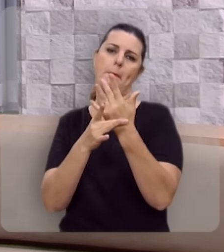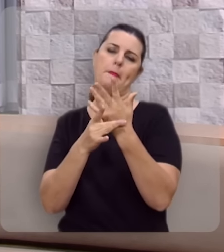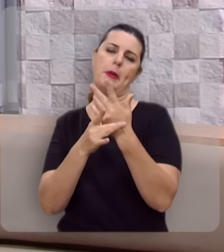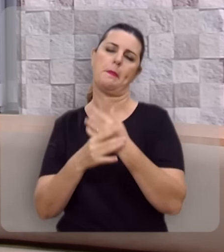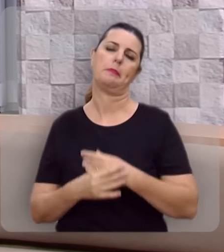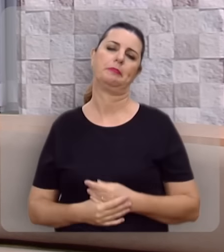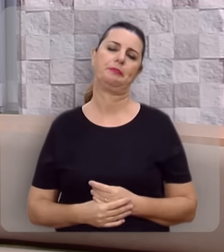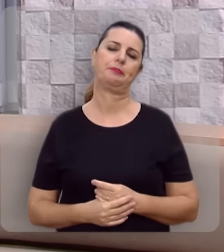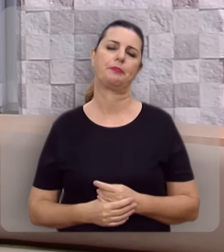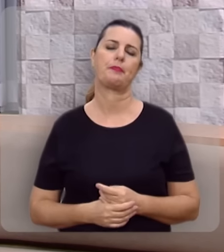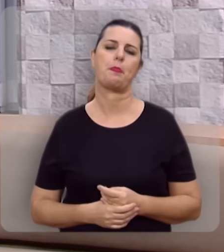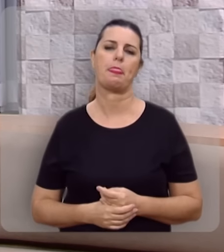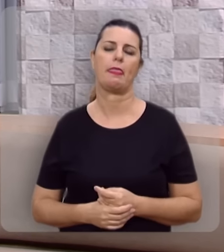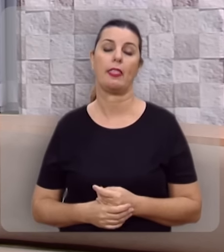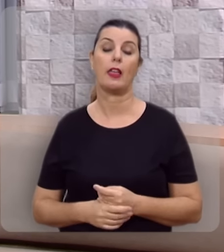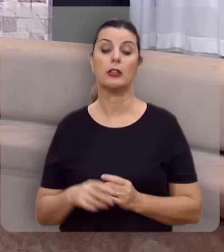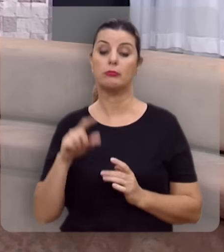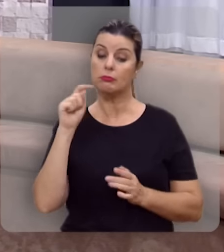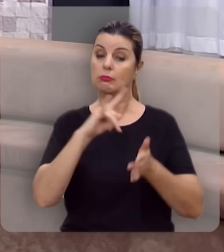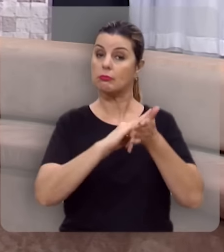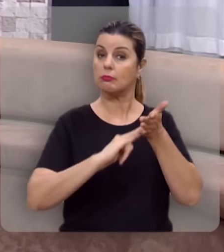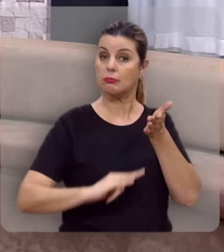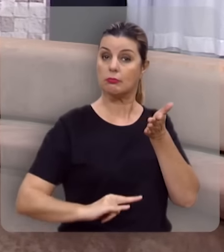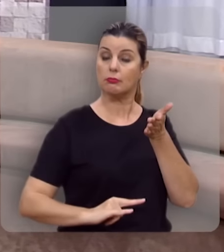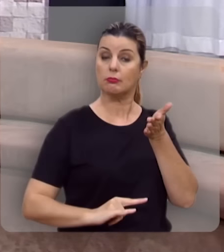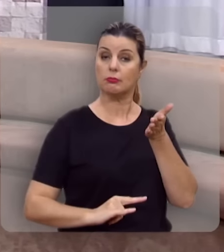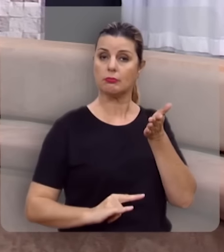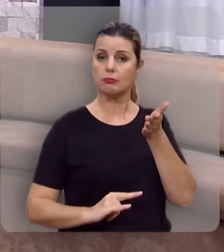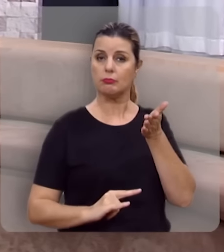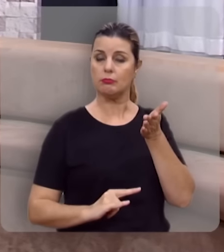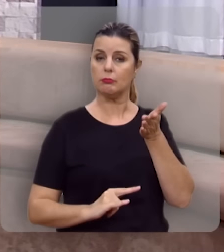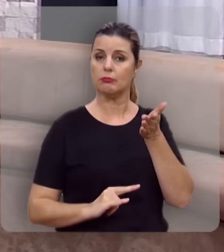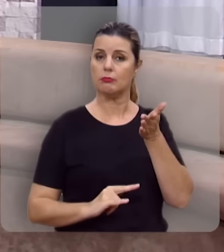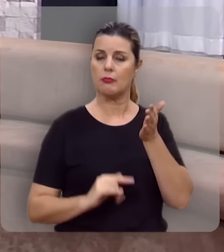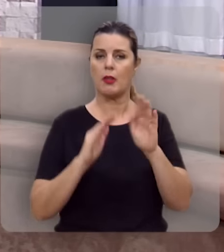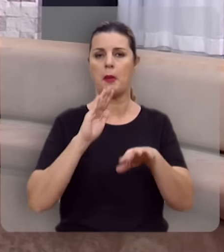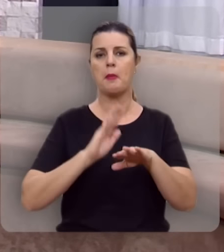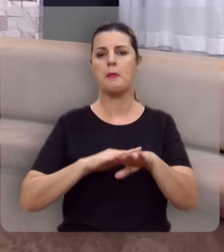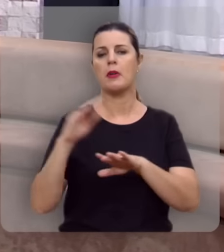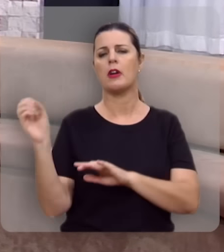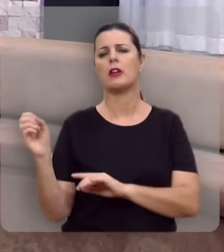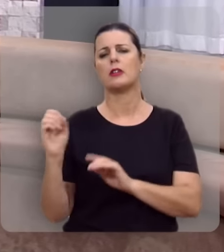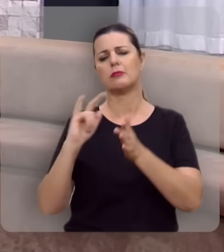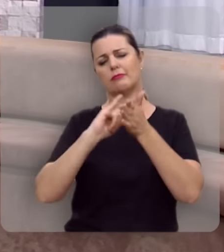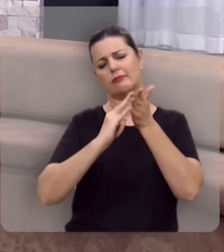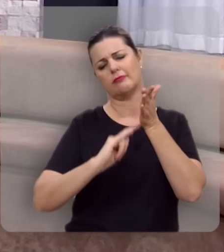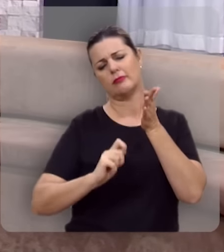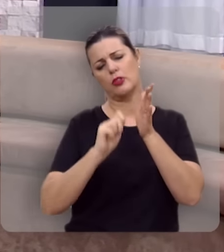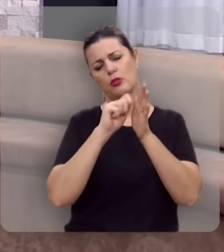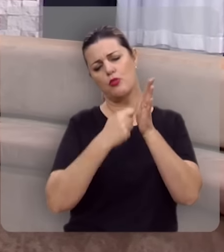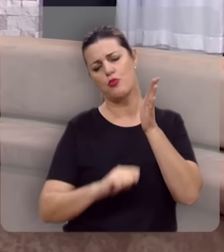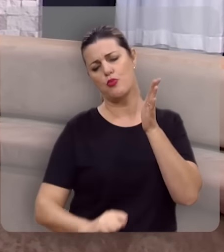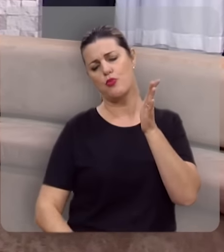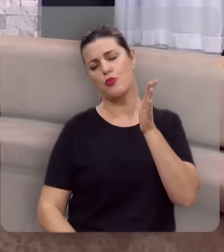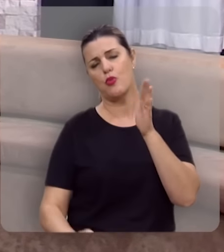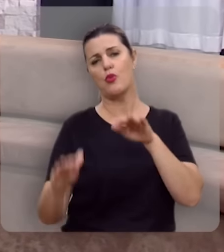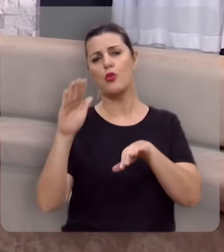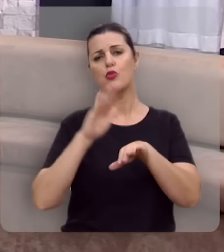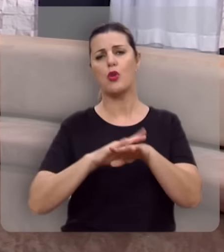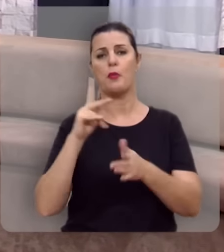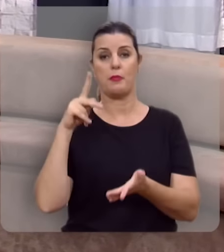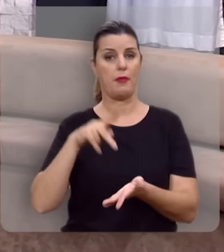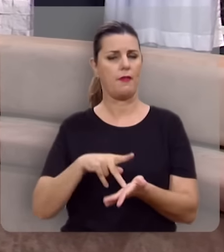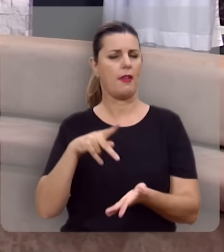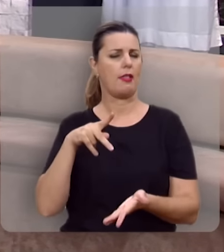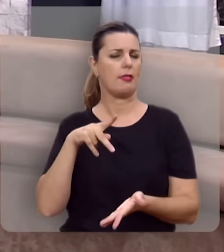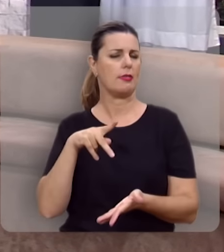em suas poderosas mãos. E aqui nesse texto, que é o mais longo texto das Escrituras